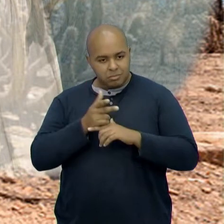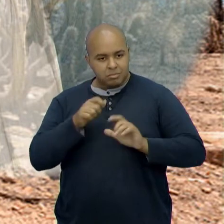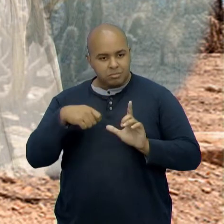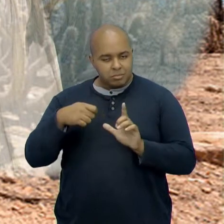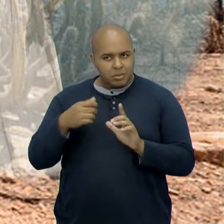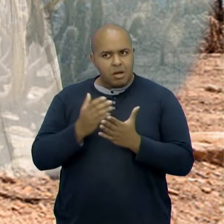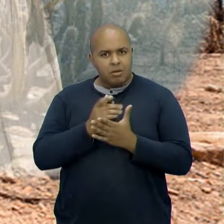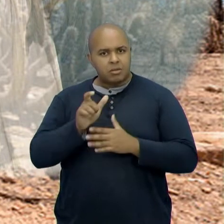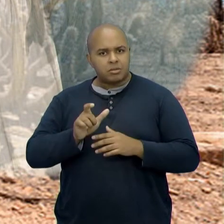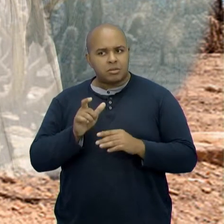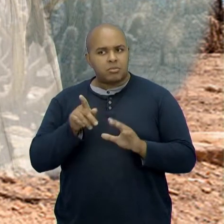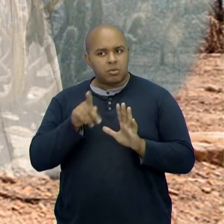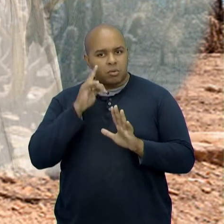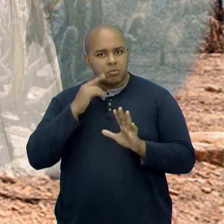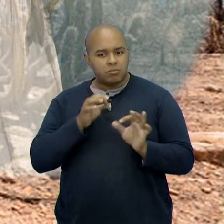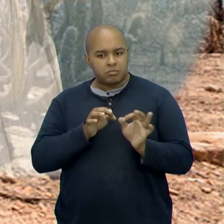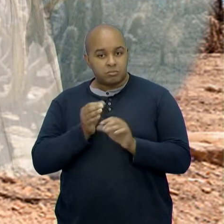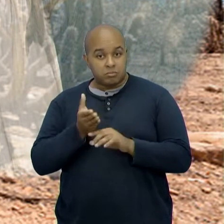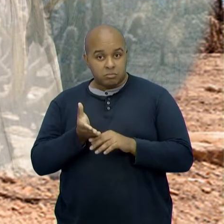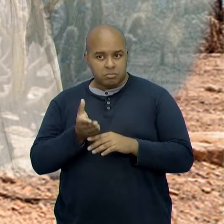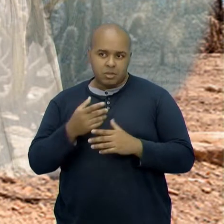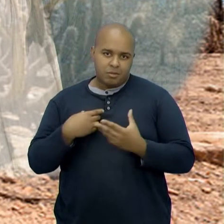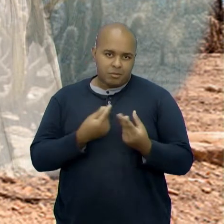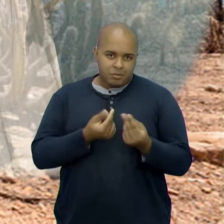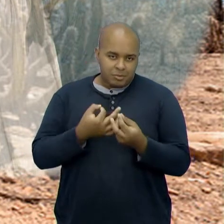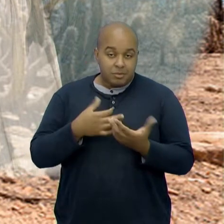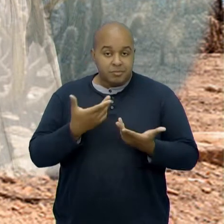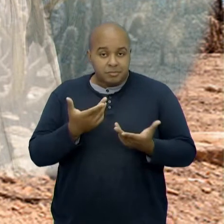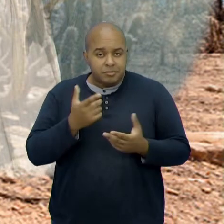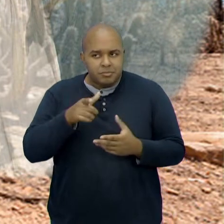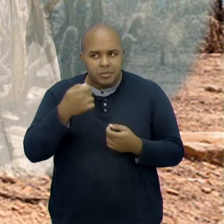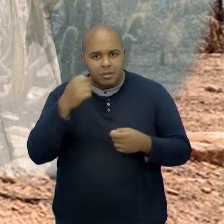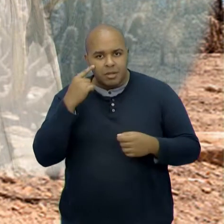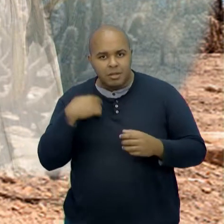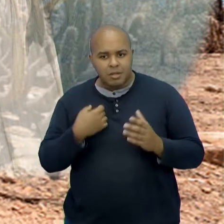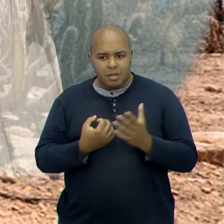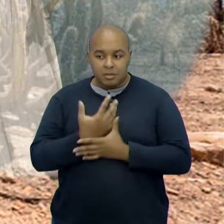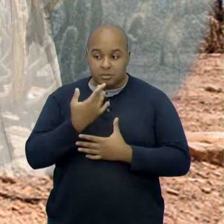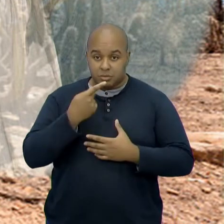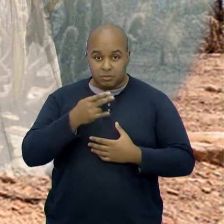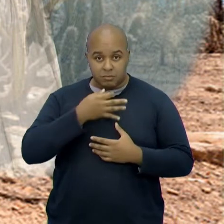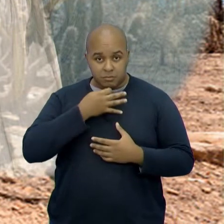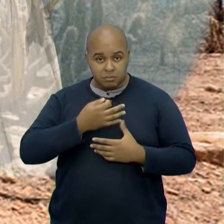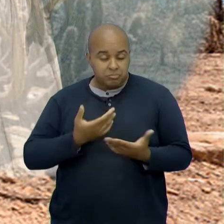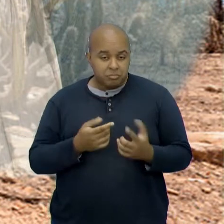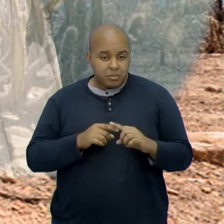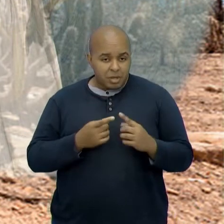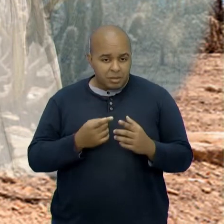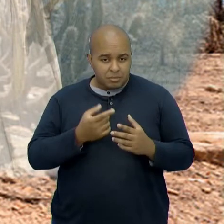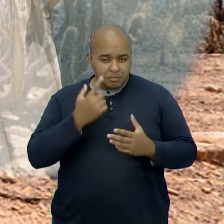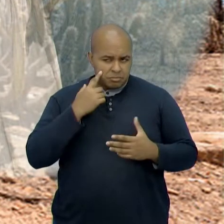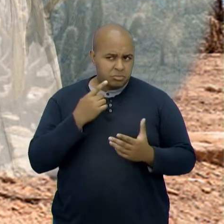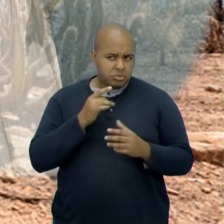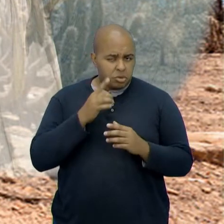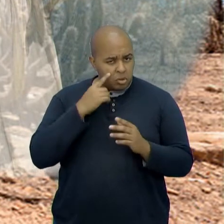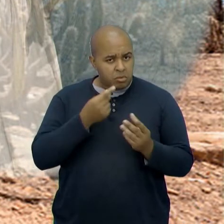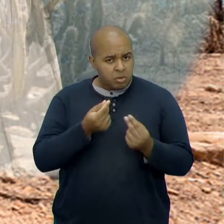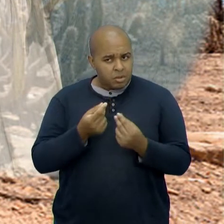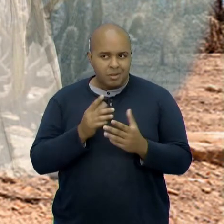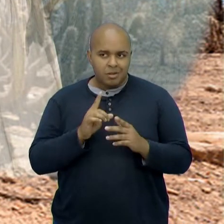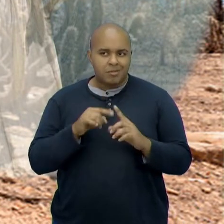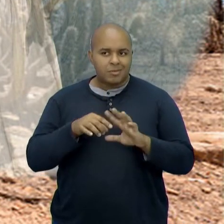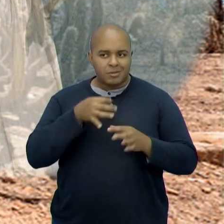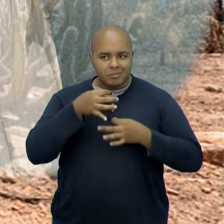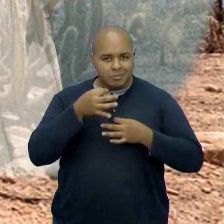cinematográfica, alguém a subsidiá-lo financeiramente. Então, você precisa criar o seu argumento. Mas digamos, professor, só financeiramente? Não,